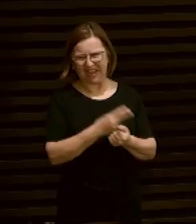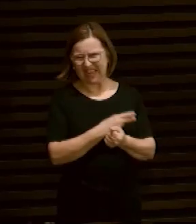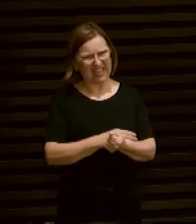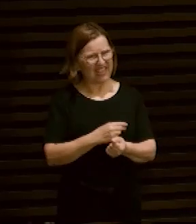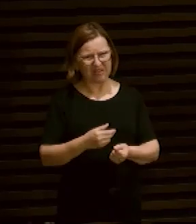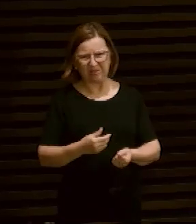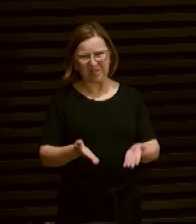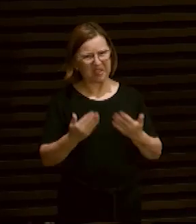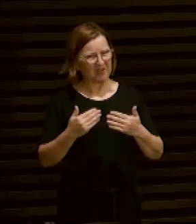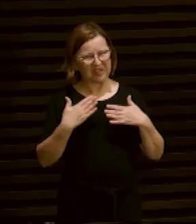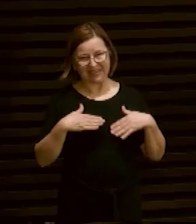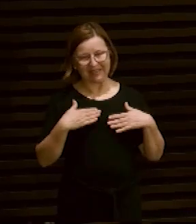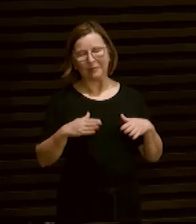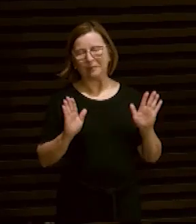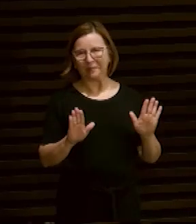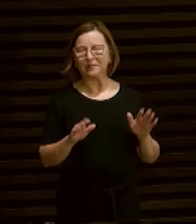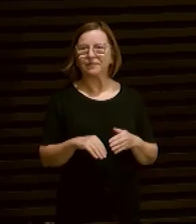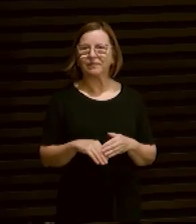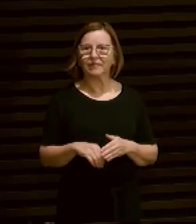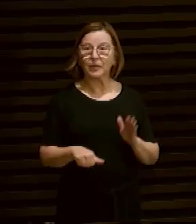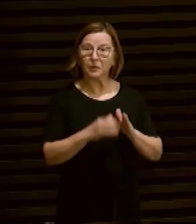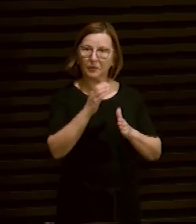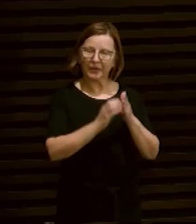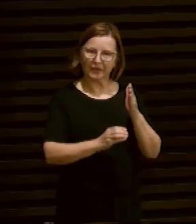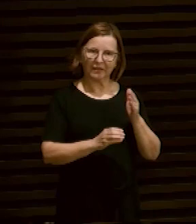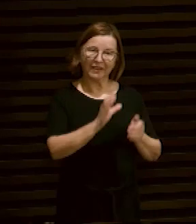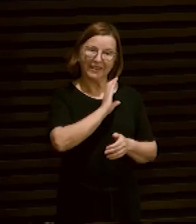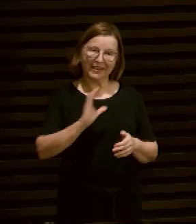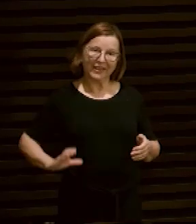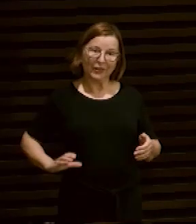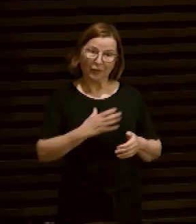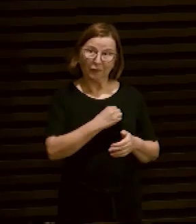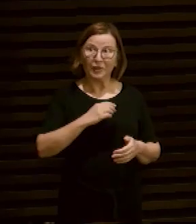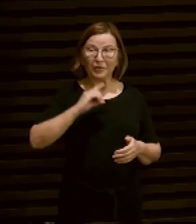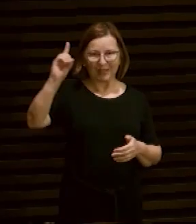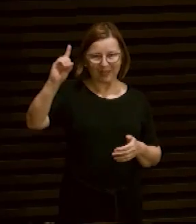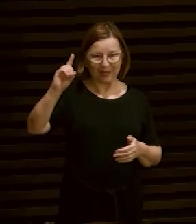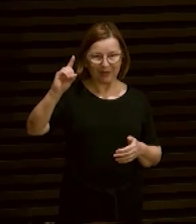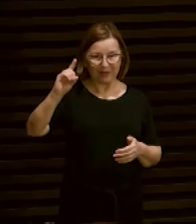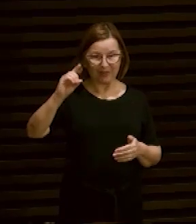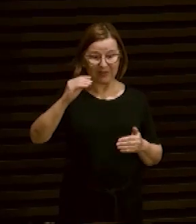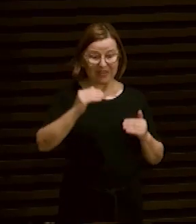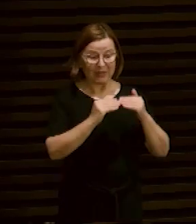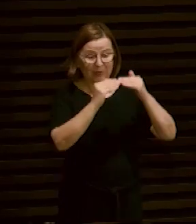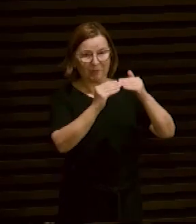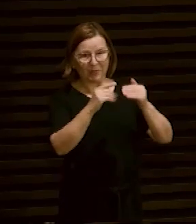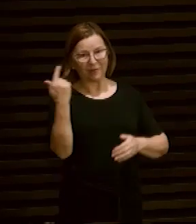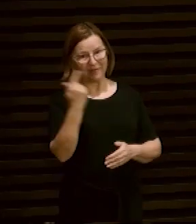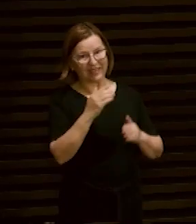descanso. No primeiro capítulo, Cristo como Filho de Deus é superior aos anjos. No